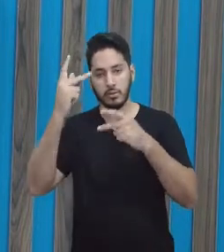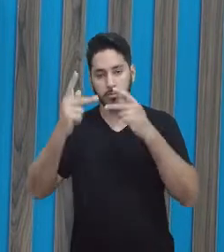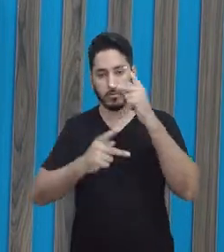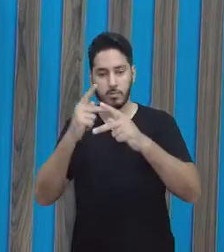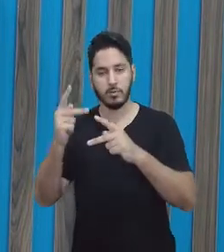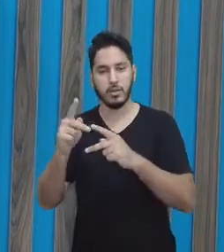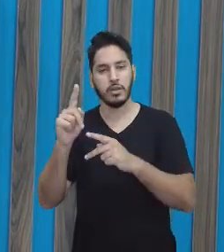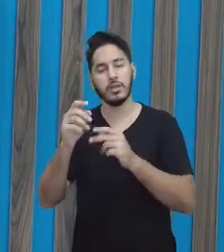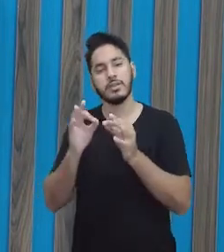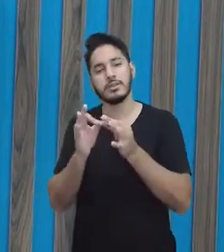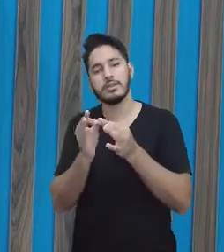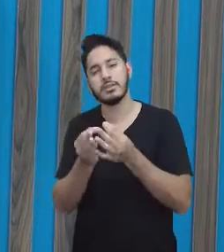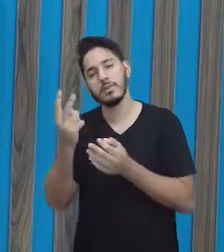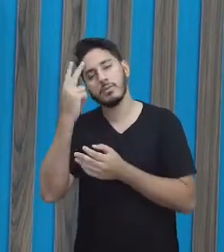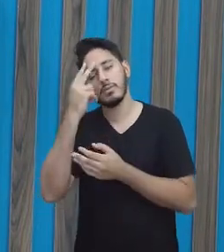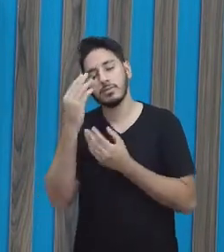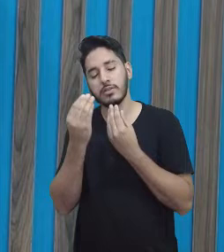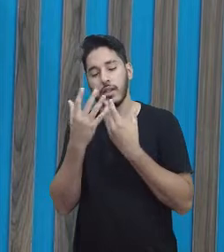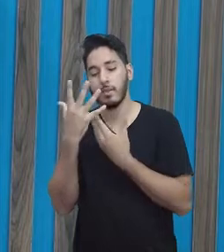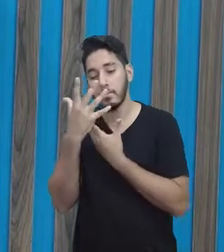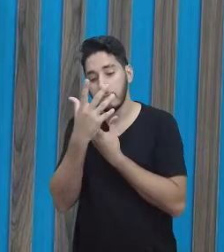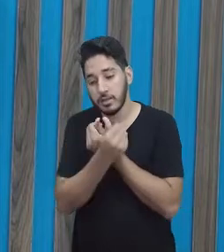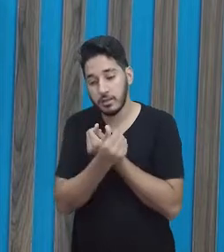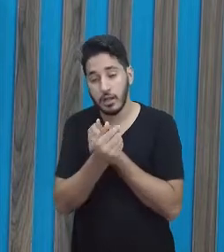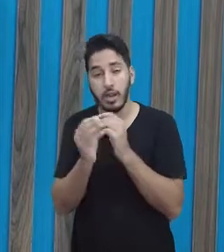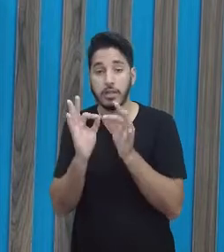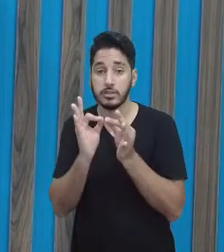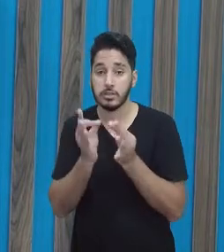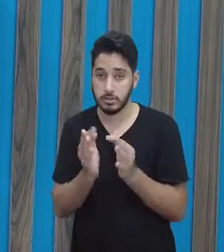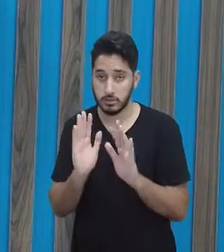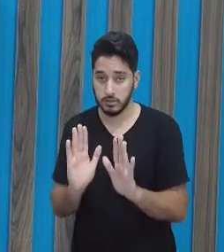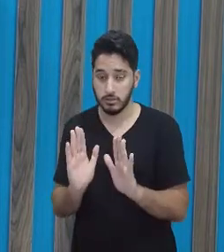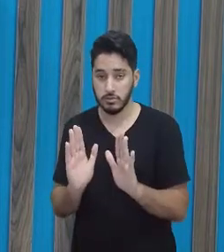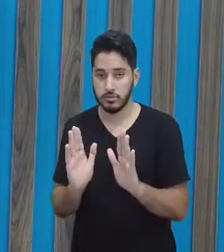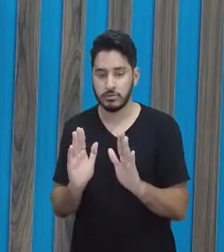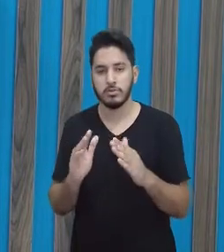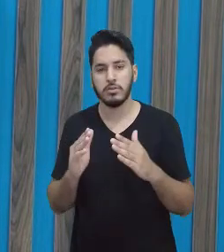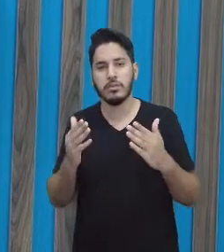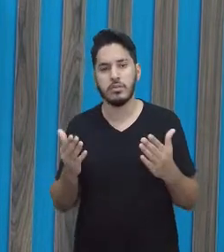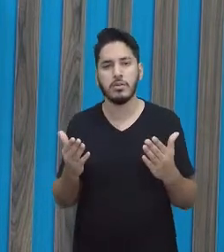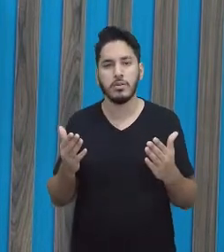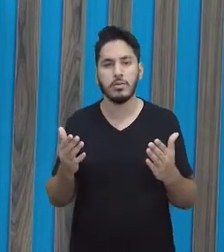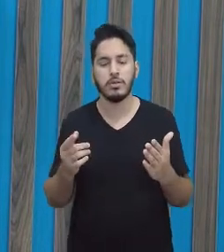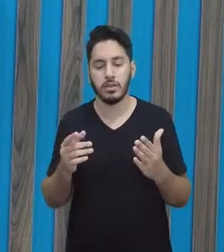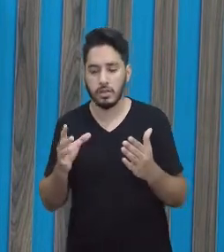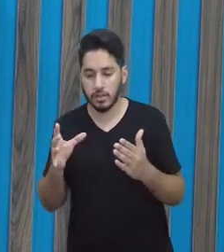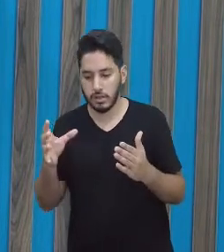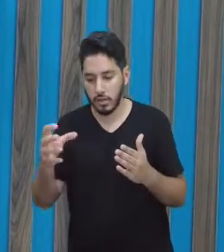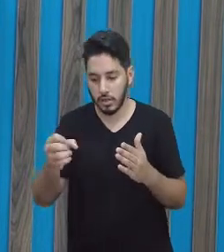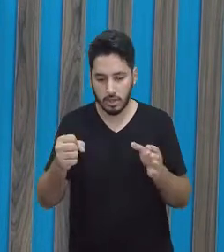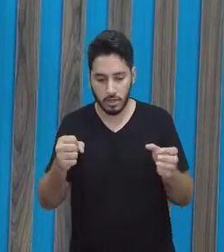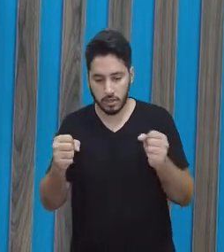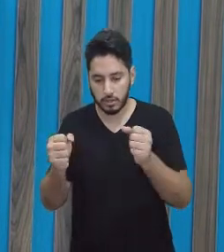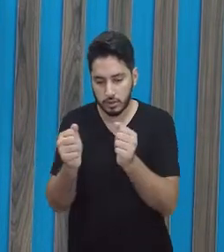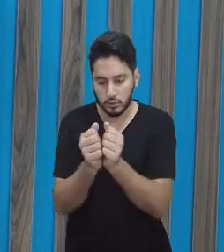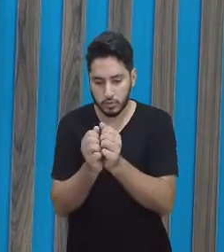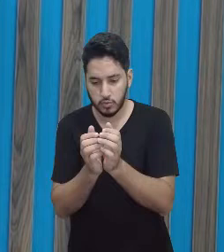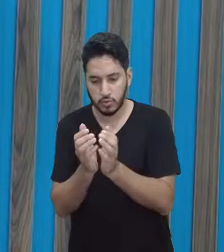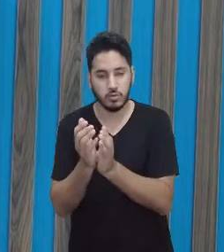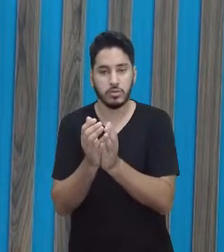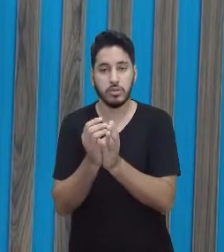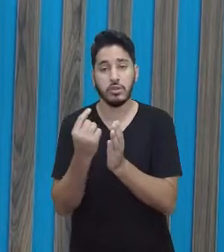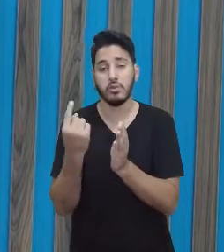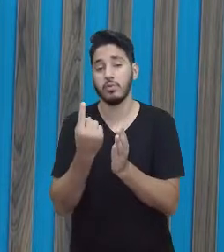ela é simples. Ela é bela, mas ela é simples. Né? Então, ele junta várias coisas em